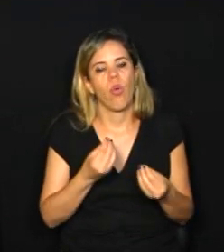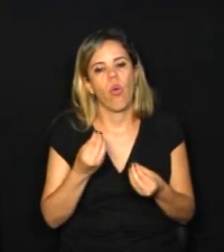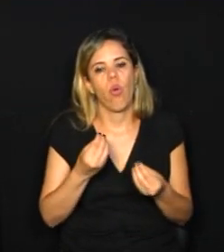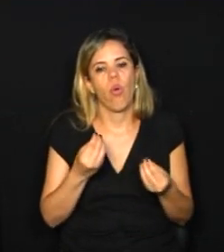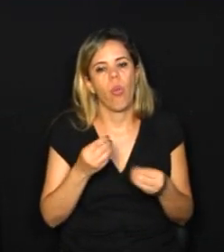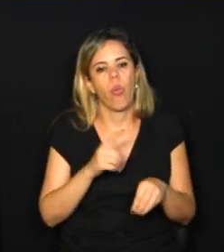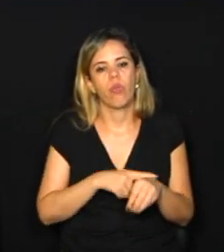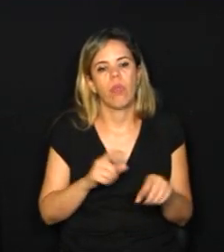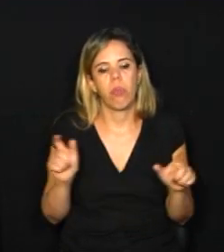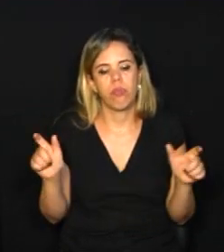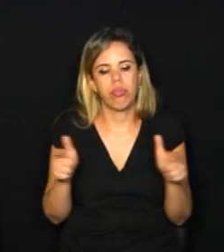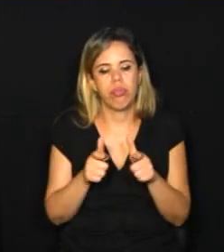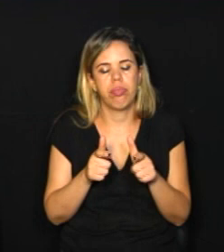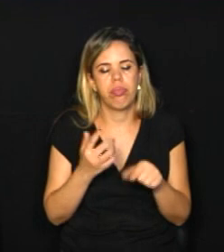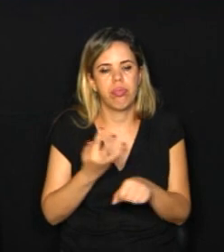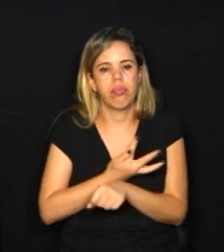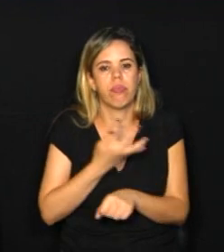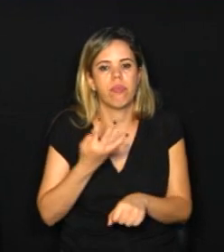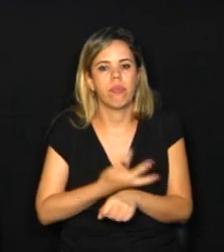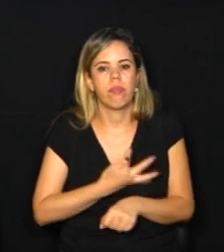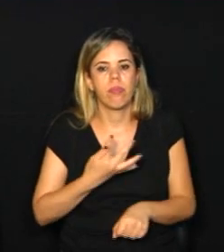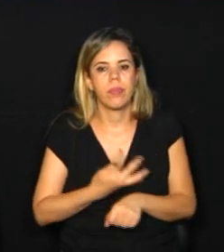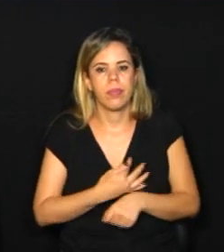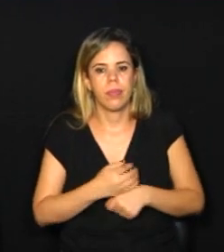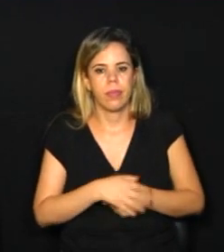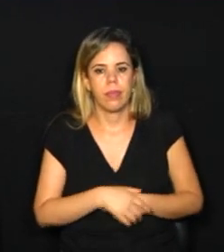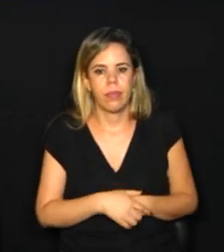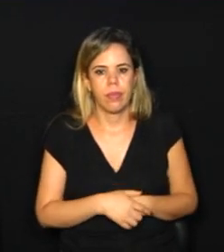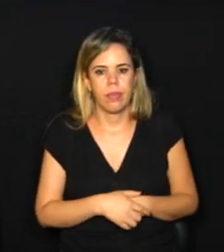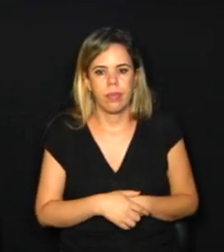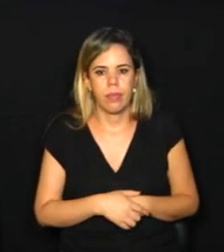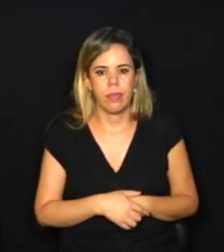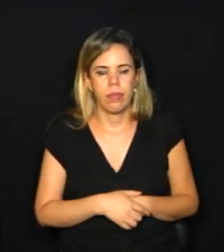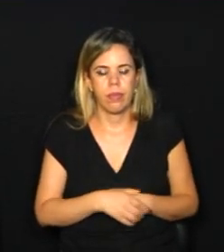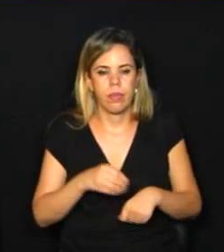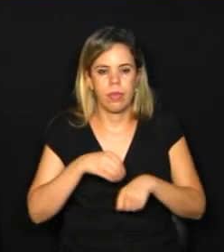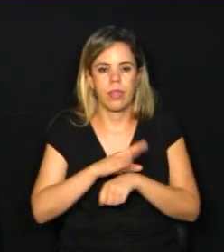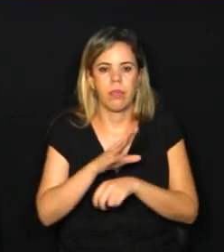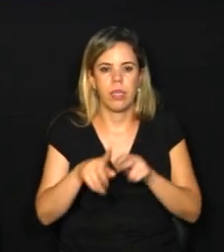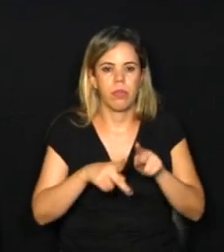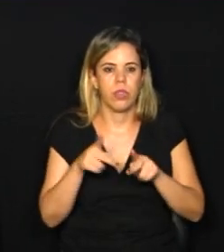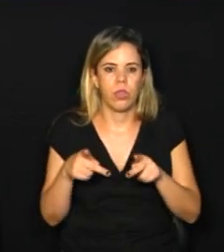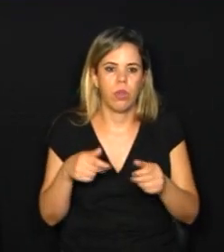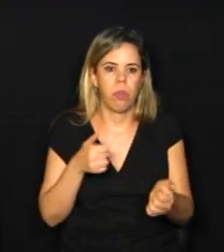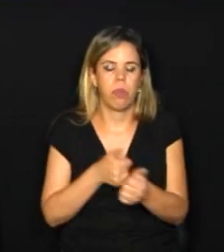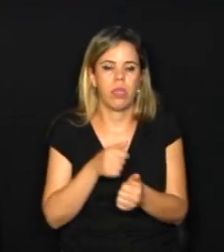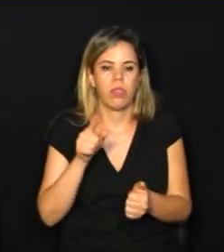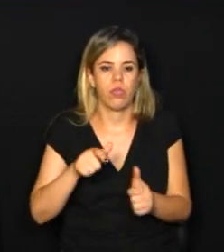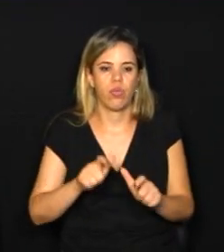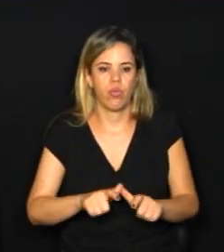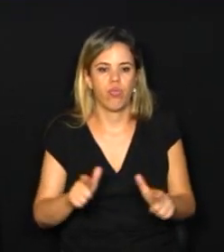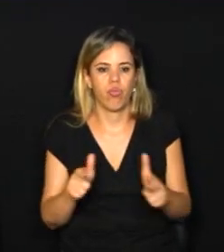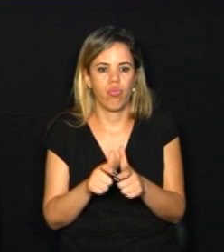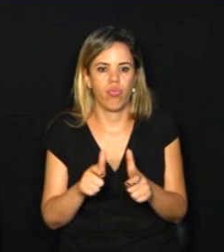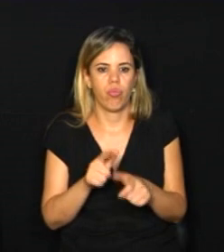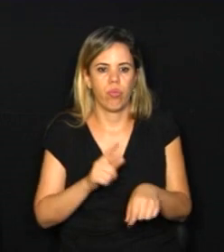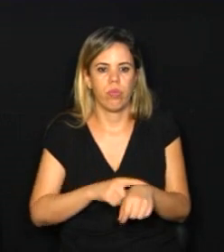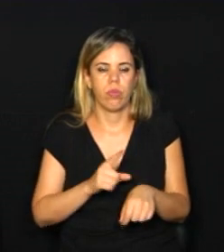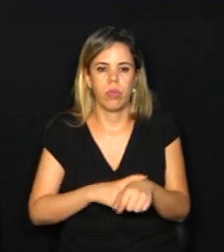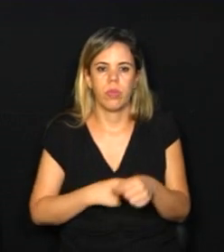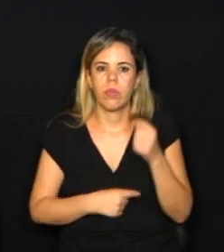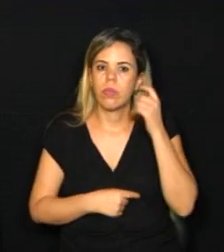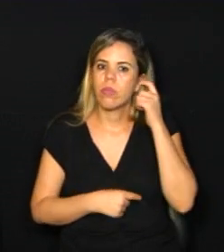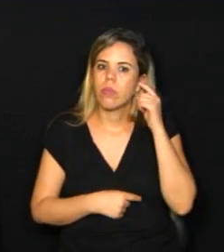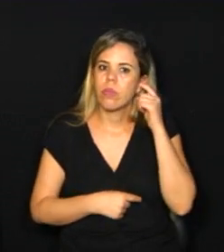o tempo, você está trazendo mais gente para aquele espaço menor de tempo.